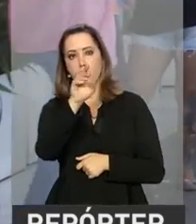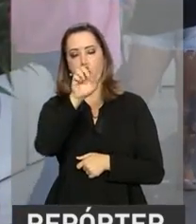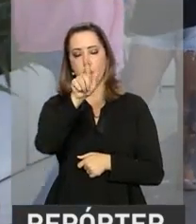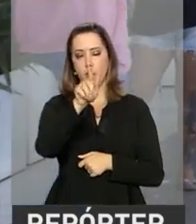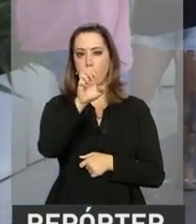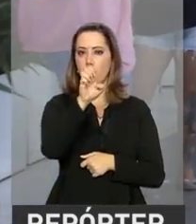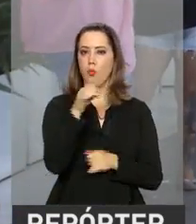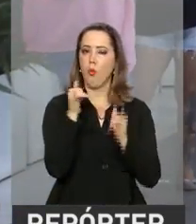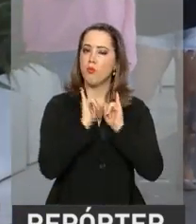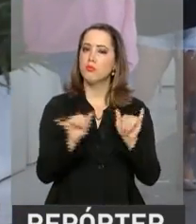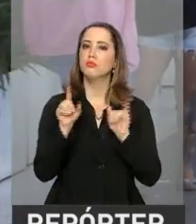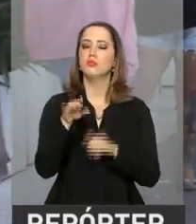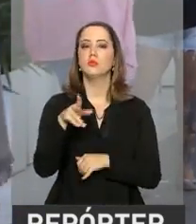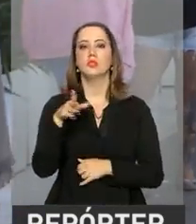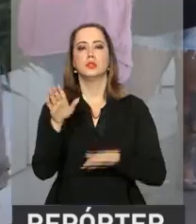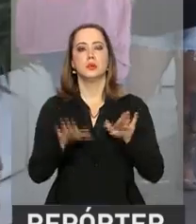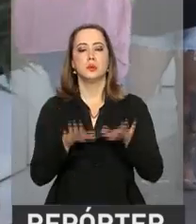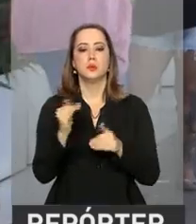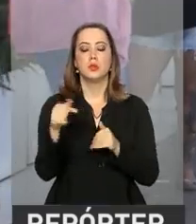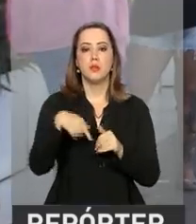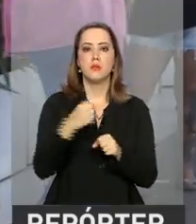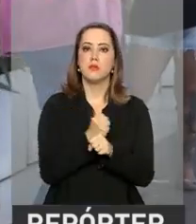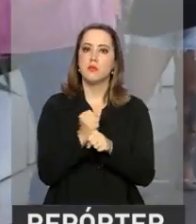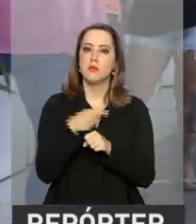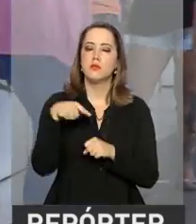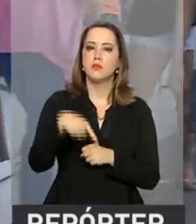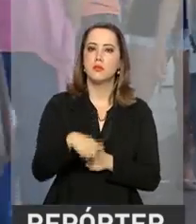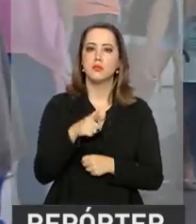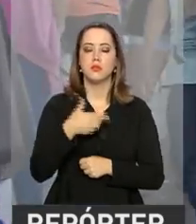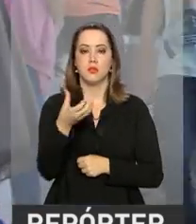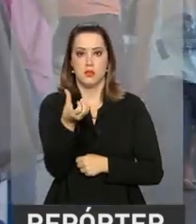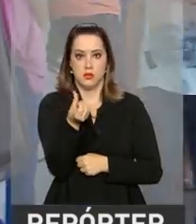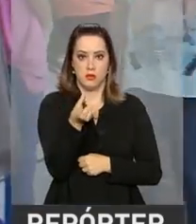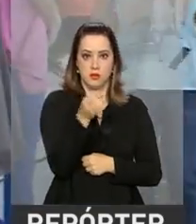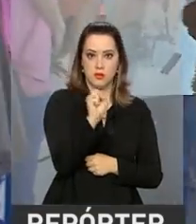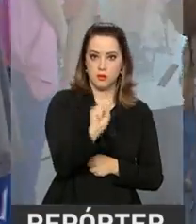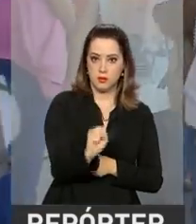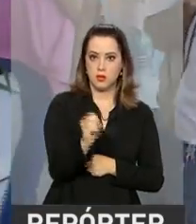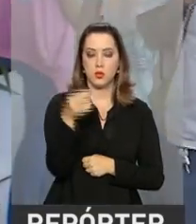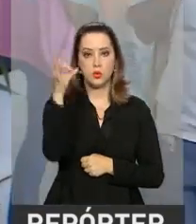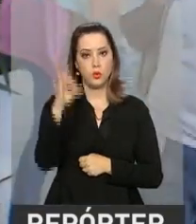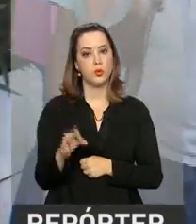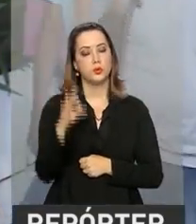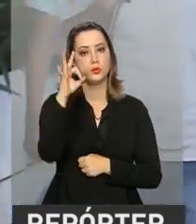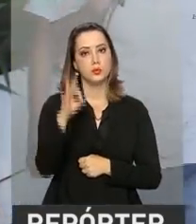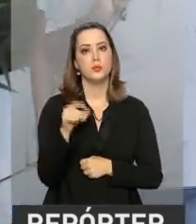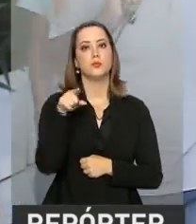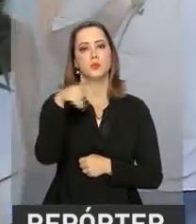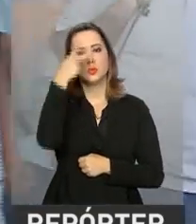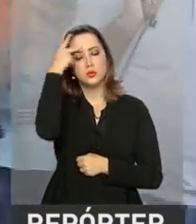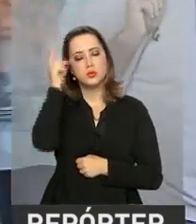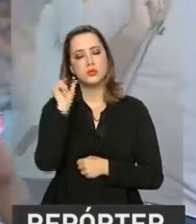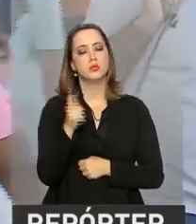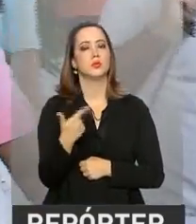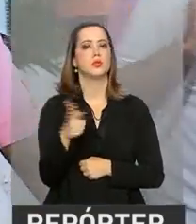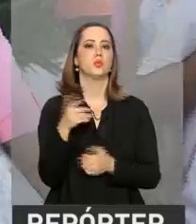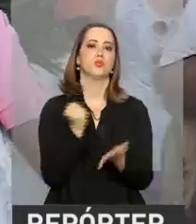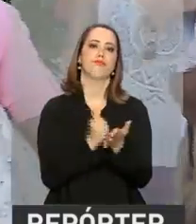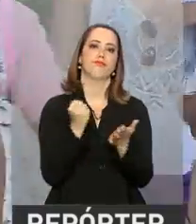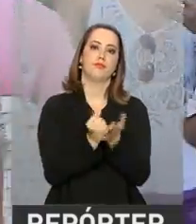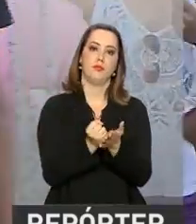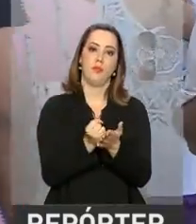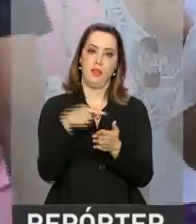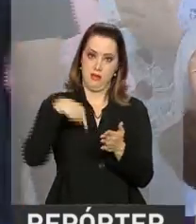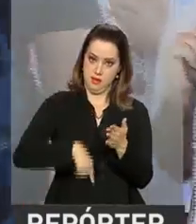março de 2015 eram 68 dos domésticos trabalhando sem carteira assinada no mesmo período deste